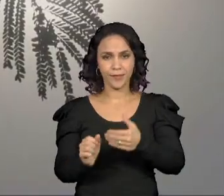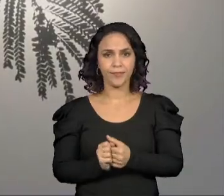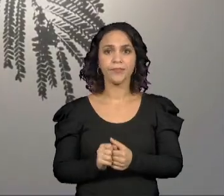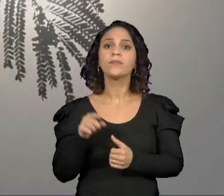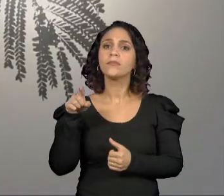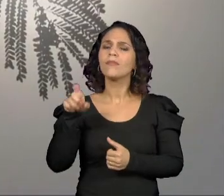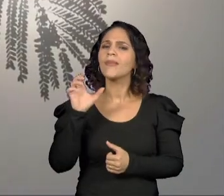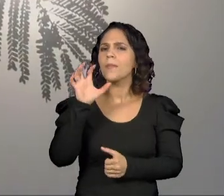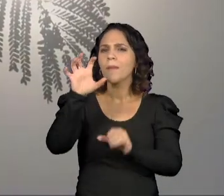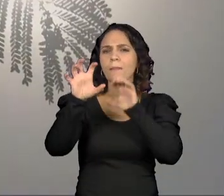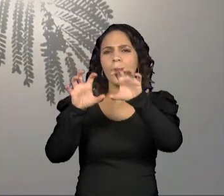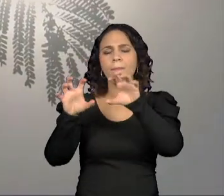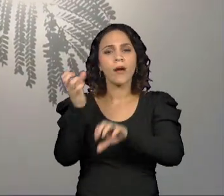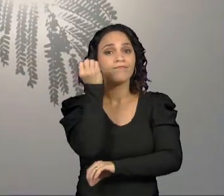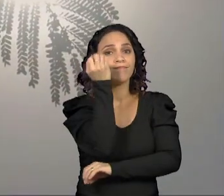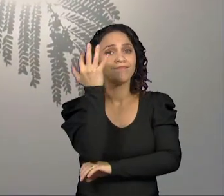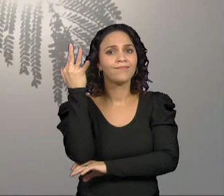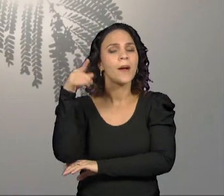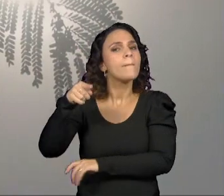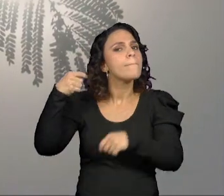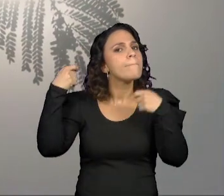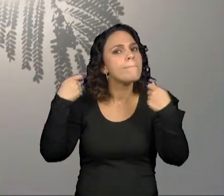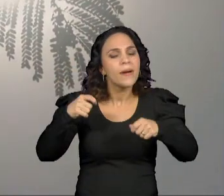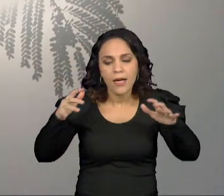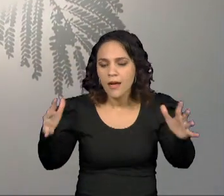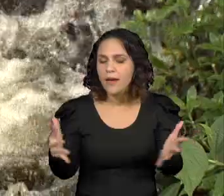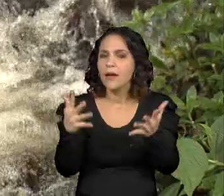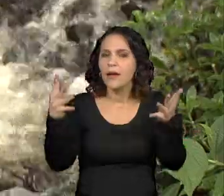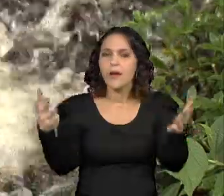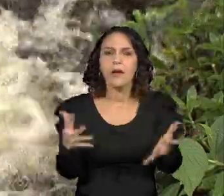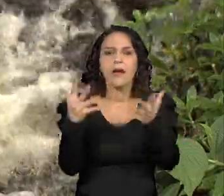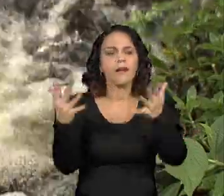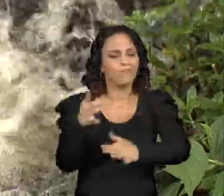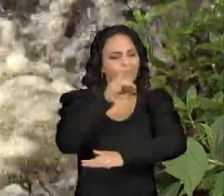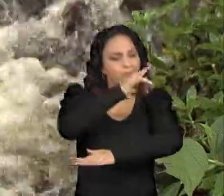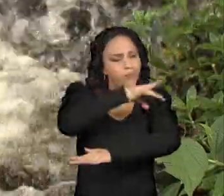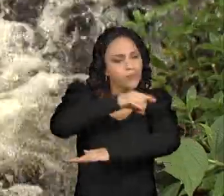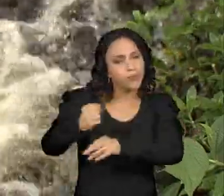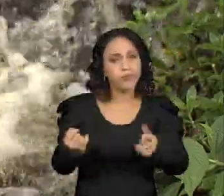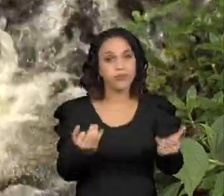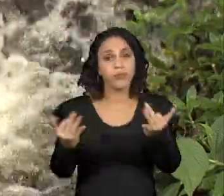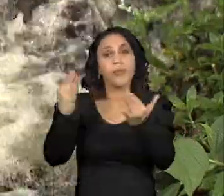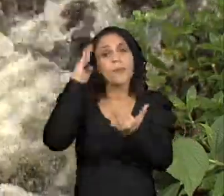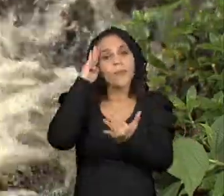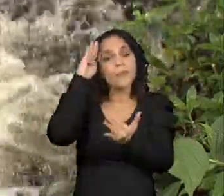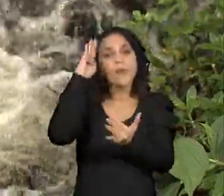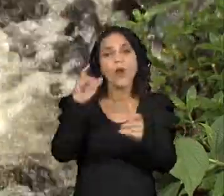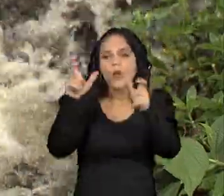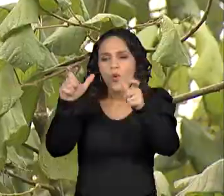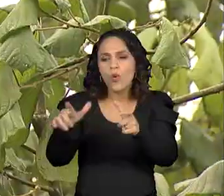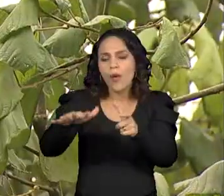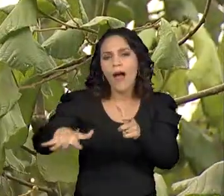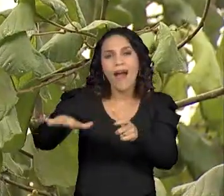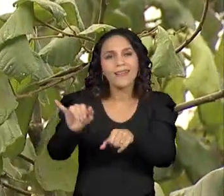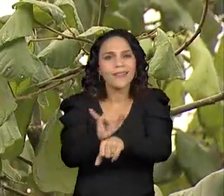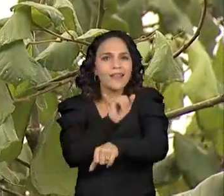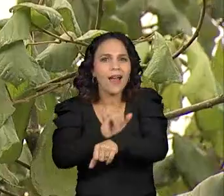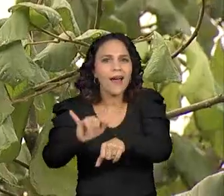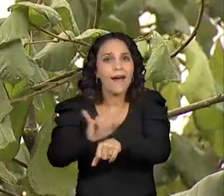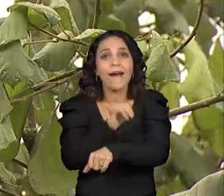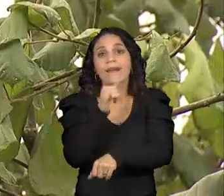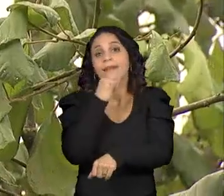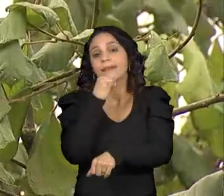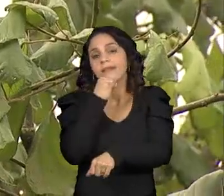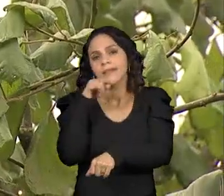um bioma que precisa ser recuperado, principalmente as áreas estratégicas, por exemplo,